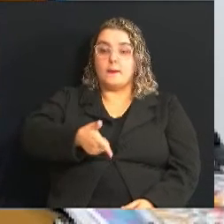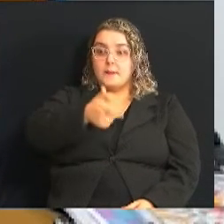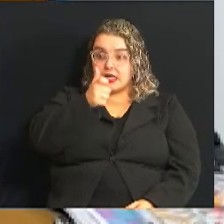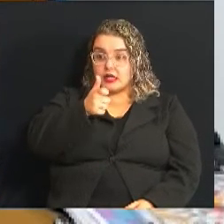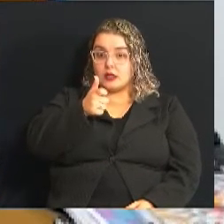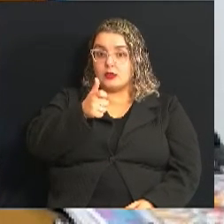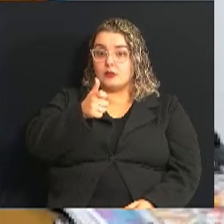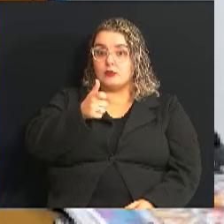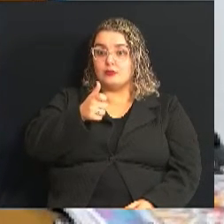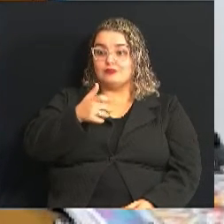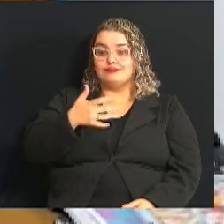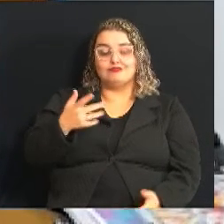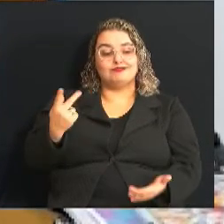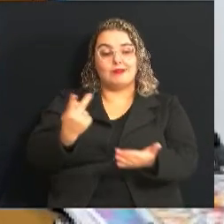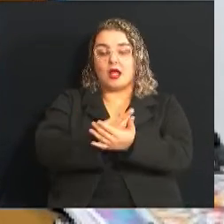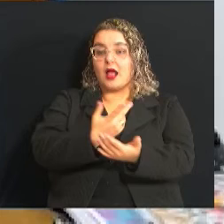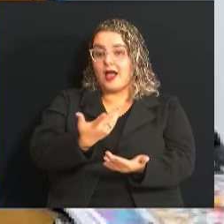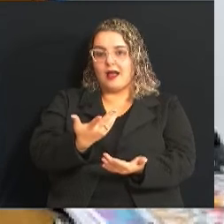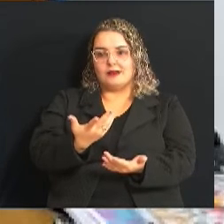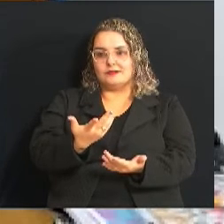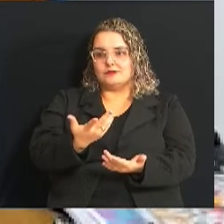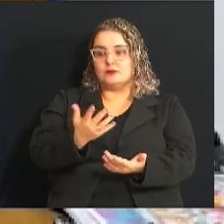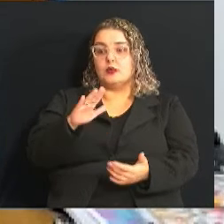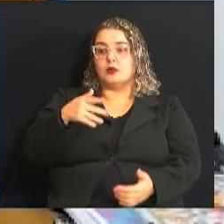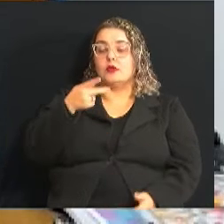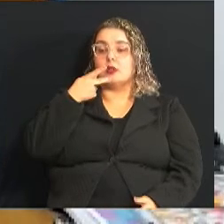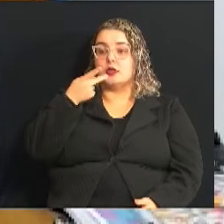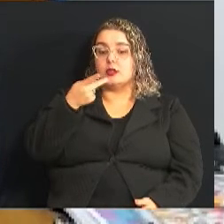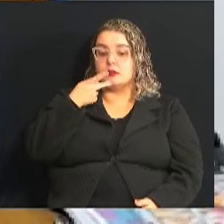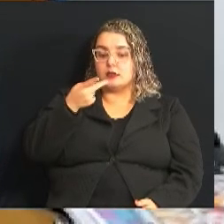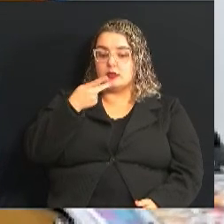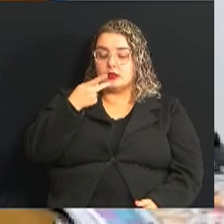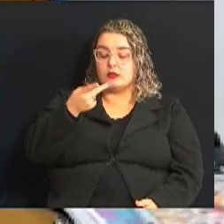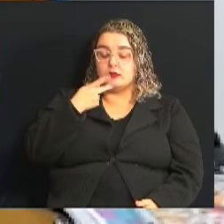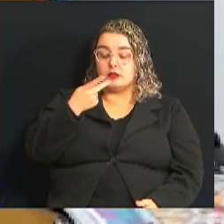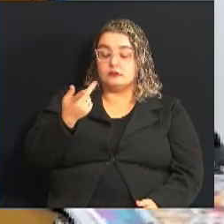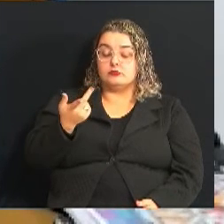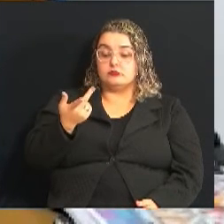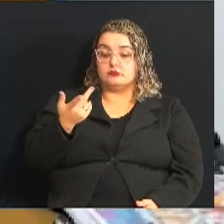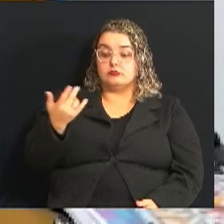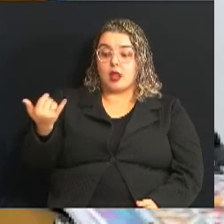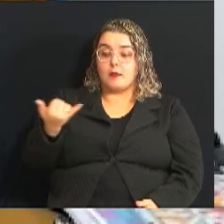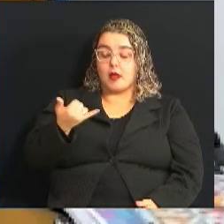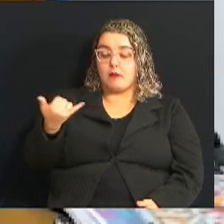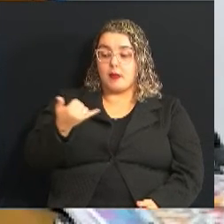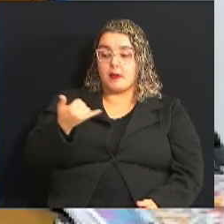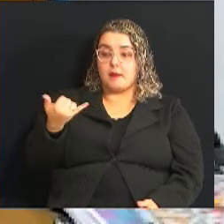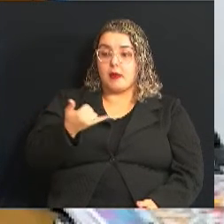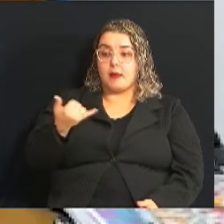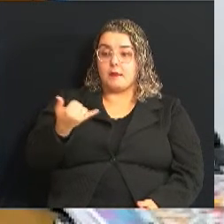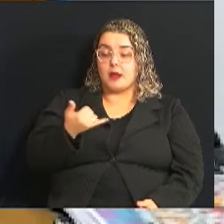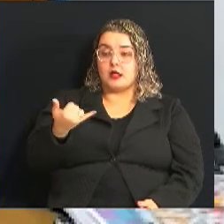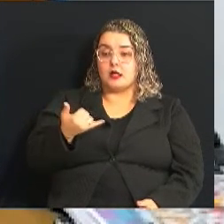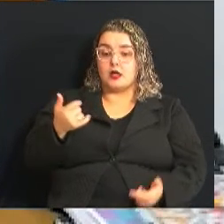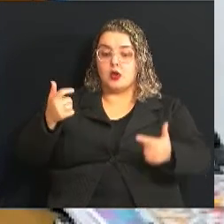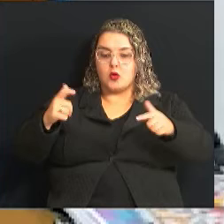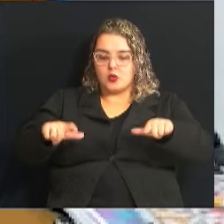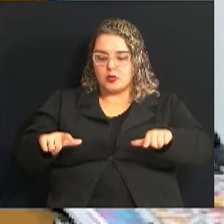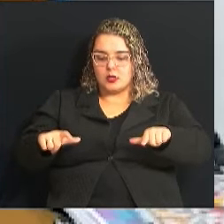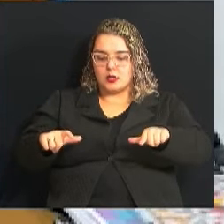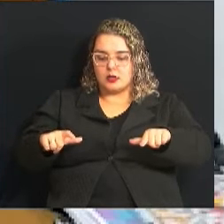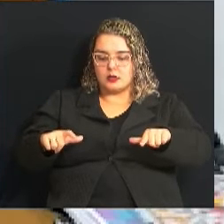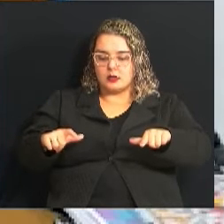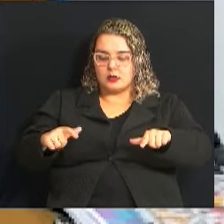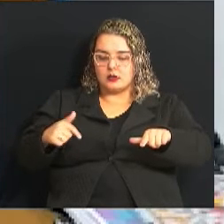engano. E quando ela estava falando, ao mesmo tempo que era um espaço que eu